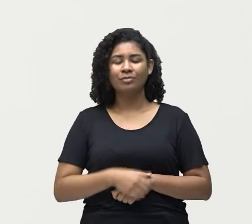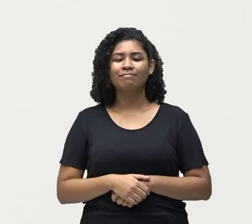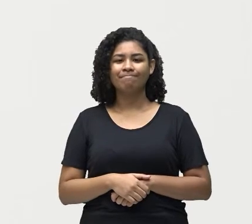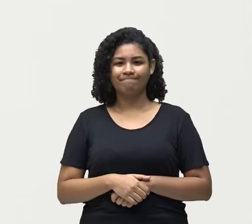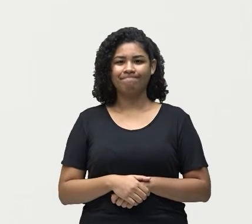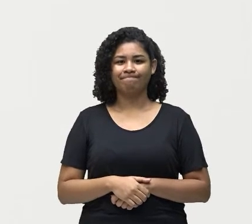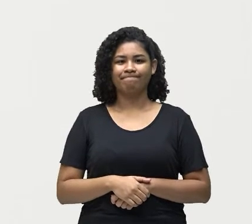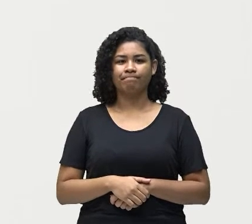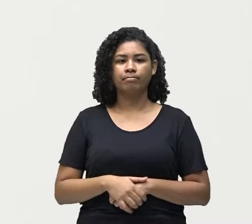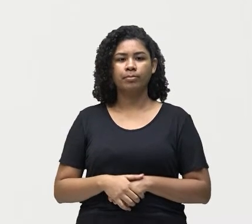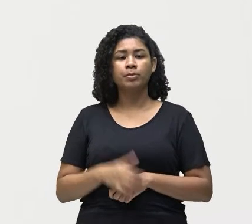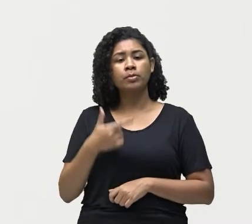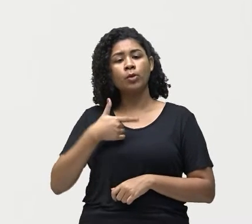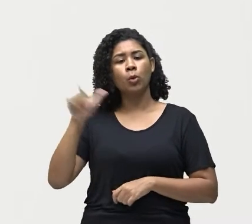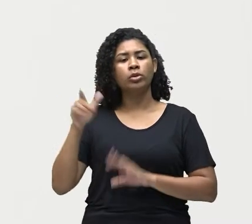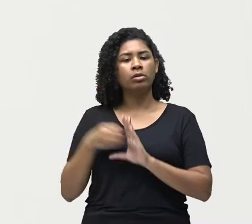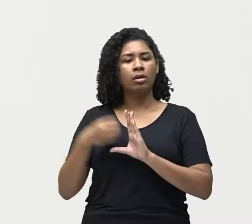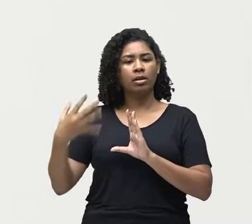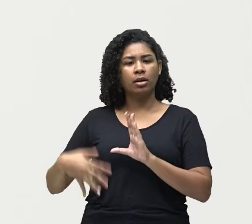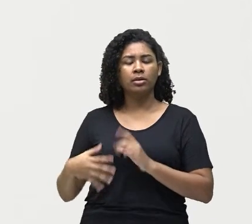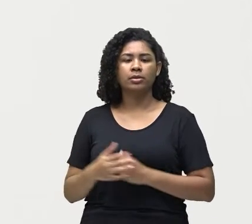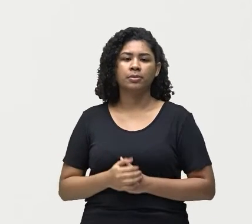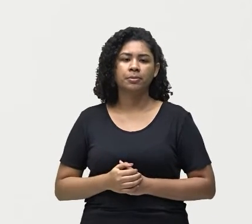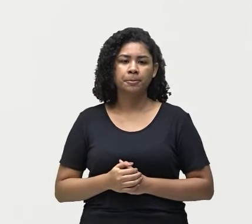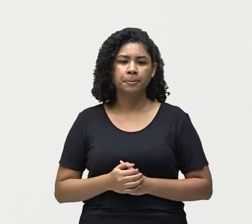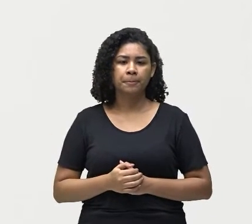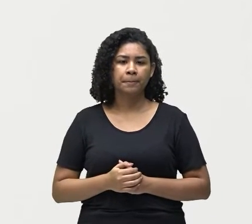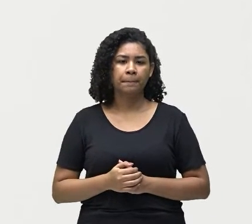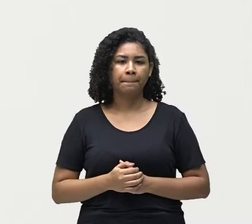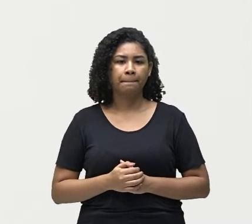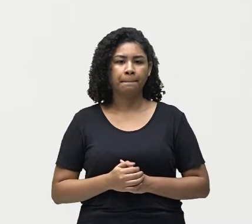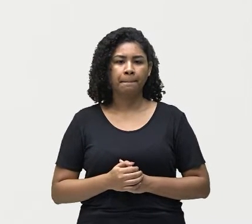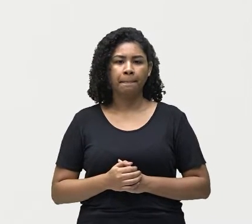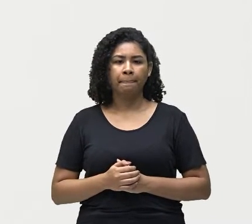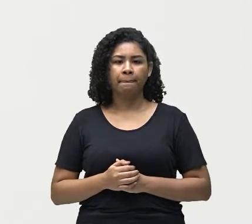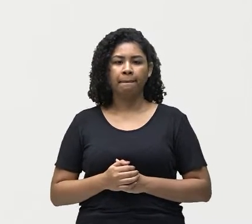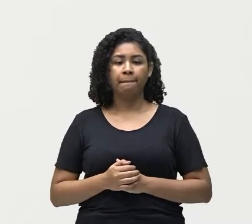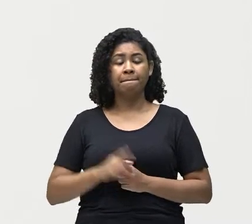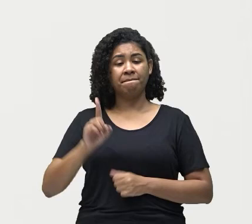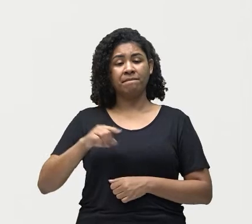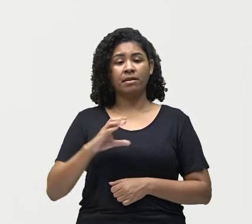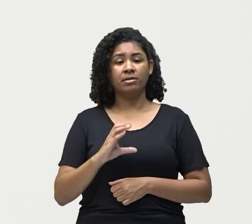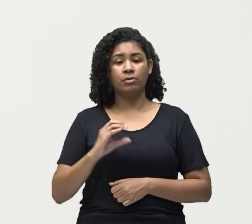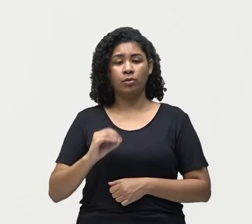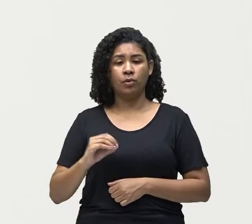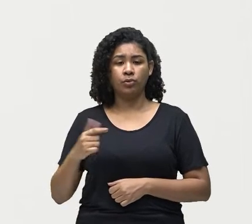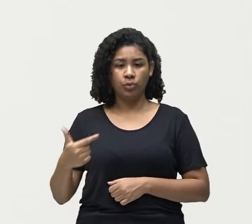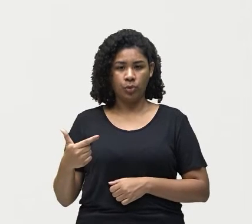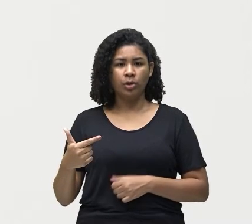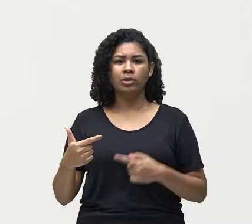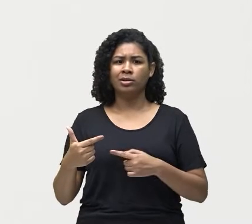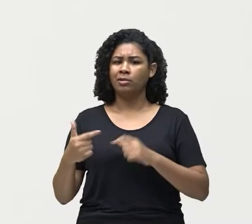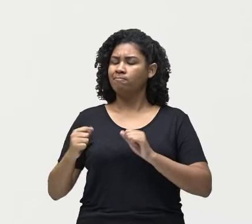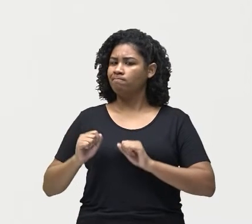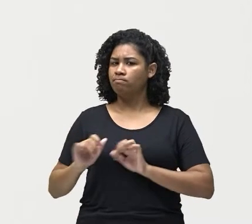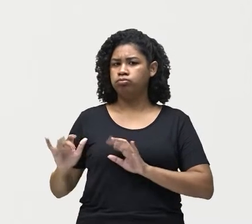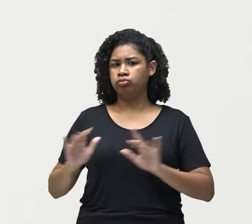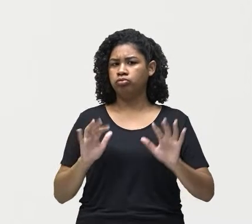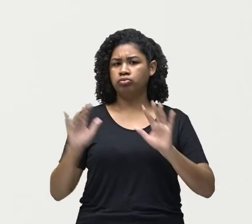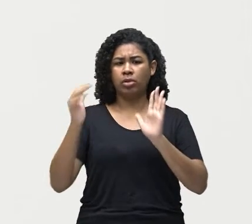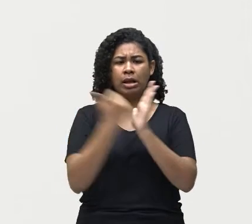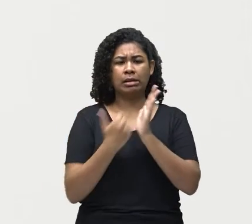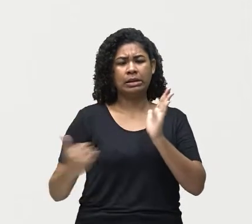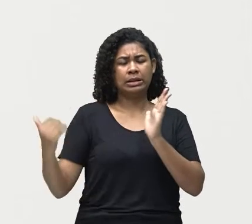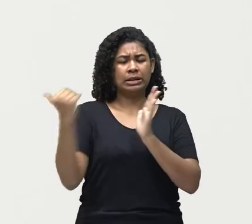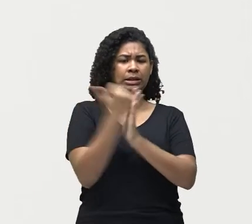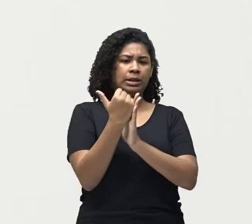Um outro fator é a liberação de grande quantidade de gás carbônico, né? A gente já observou em